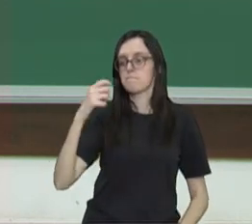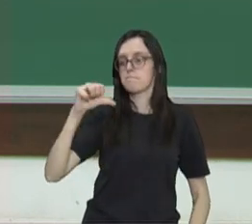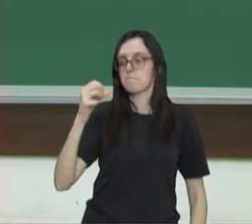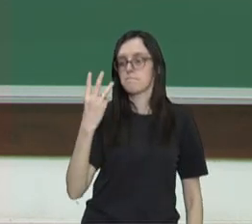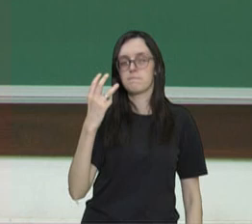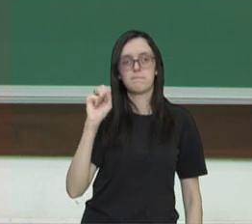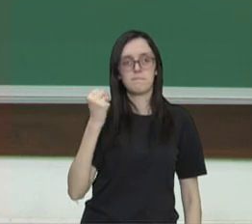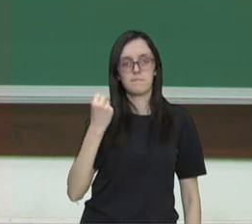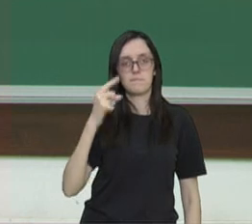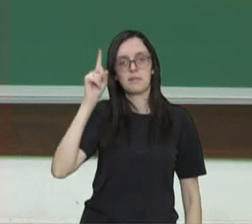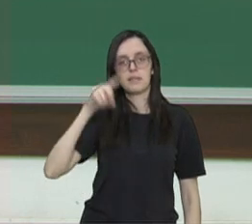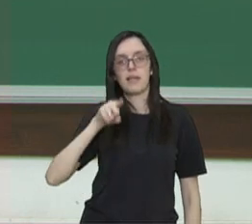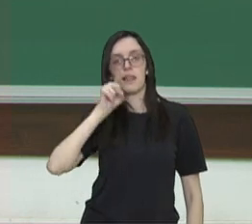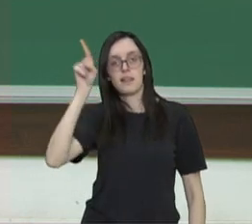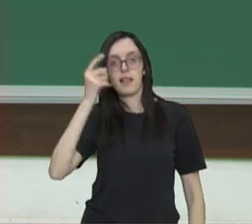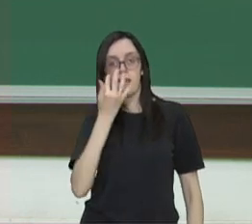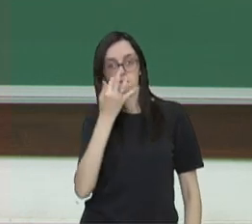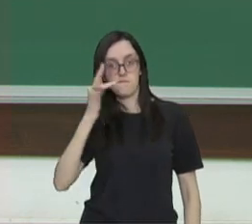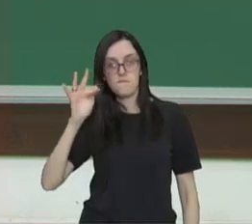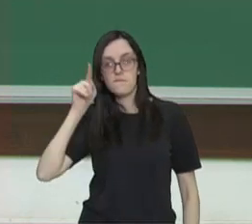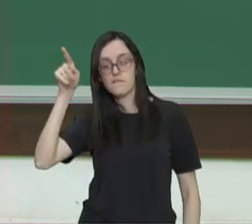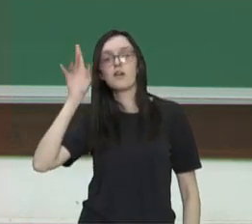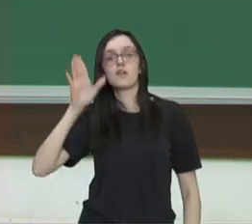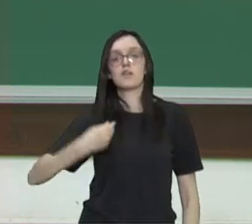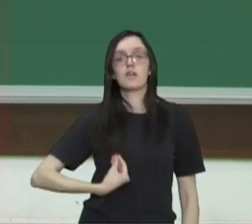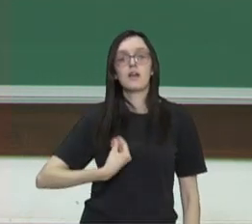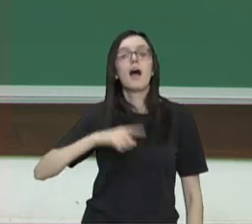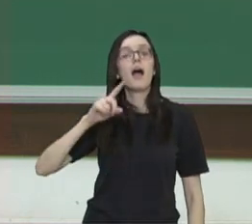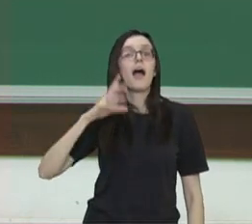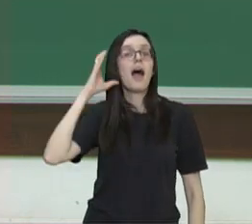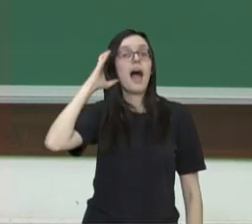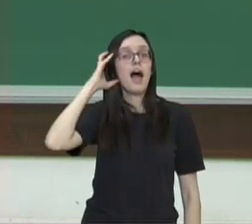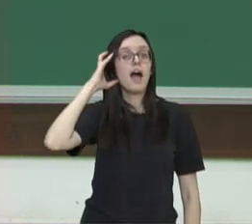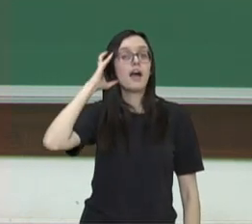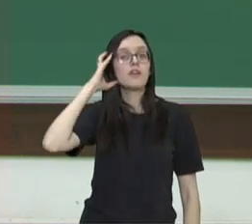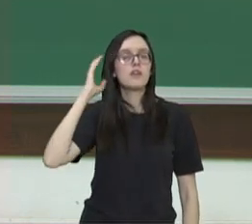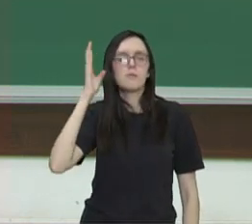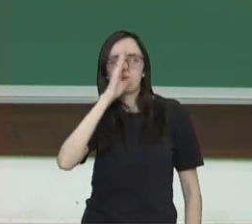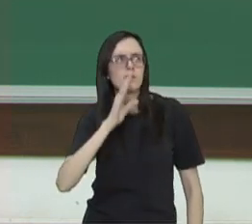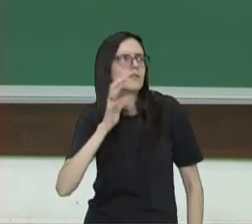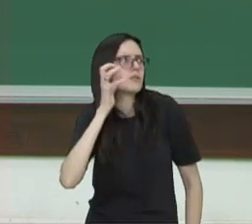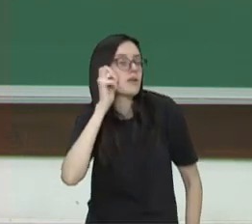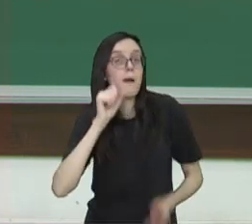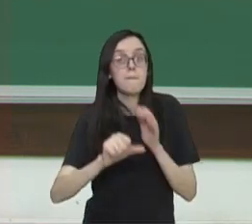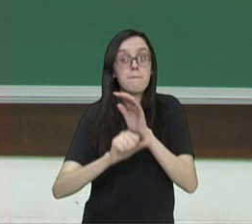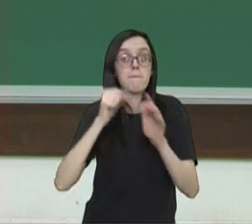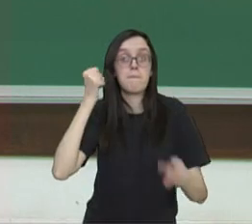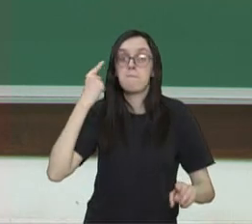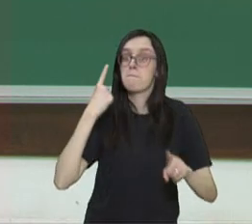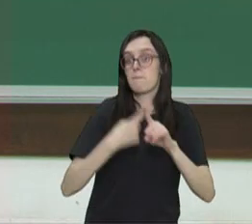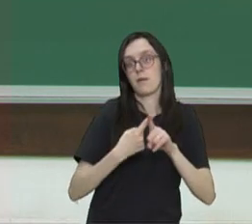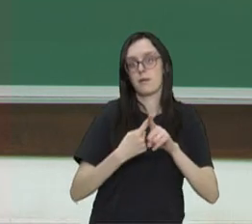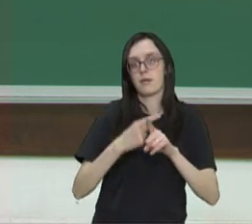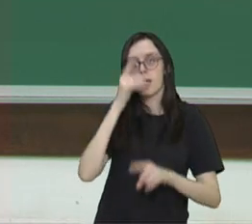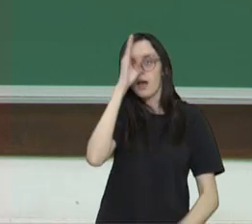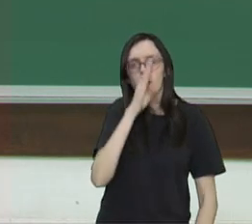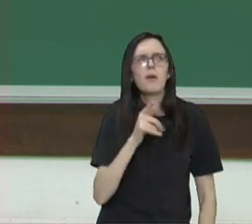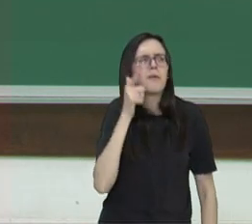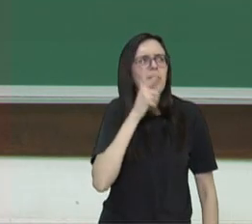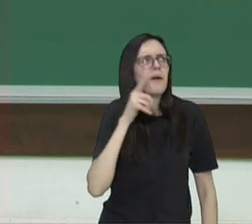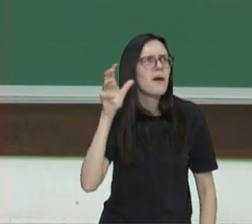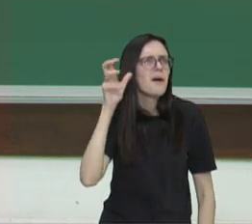na França, ela foi transmitida pelo rádio aqui para o Brasil pela primeira vez. Pela primeira vez, os brasileiros tiveram